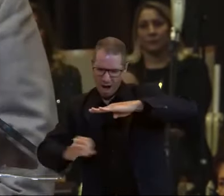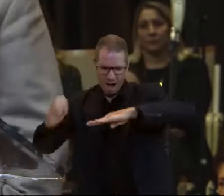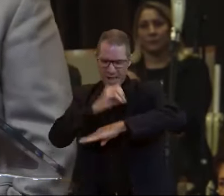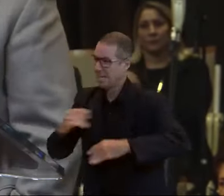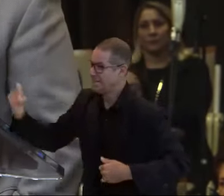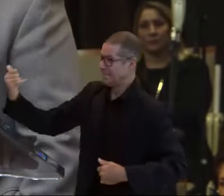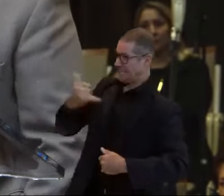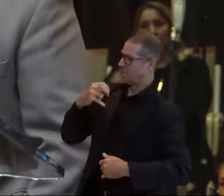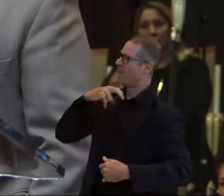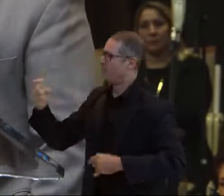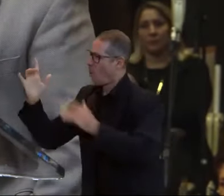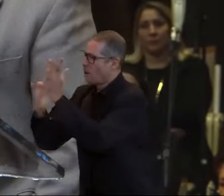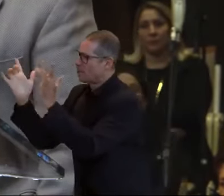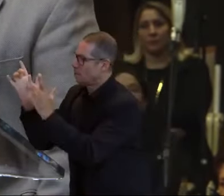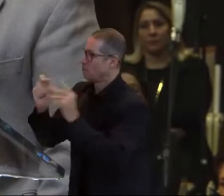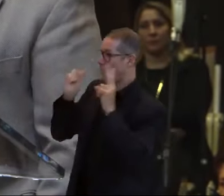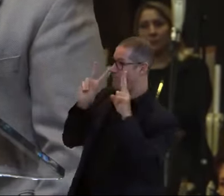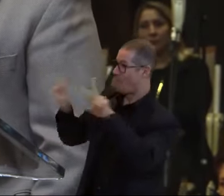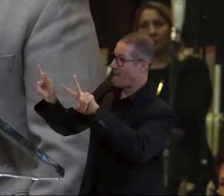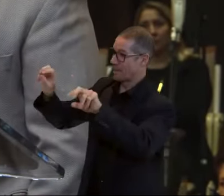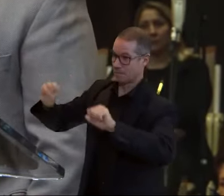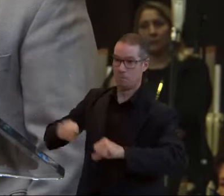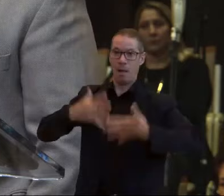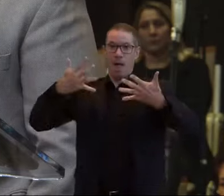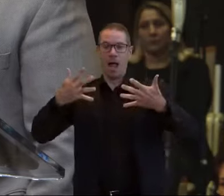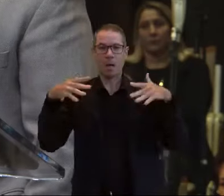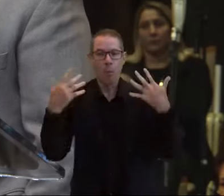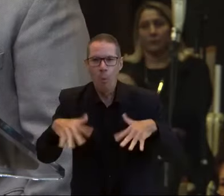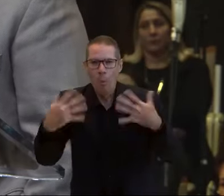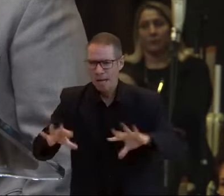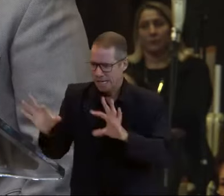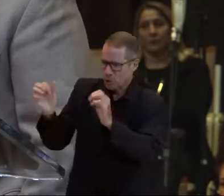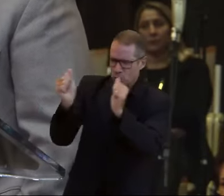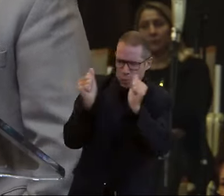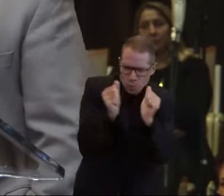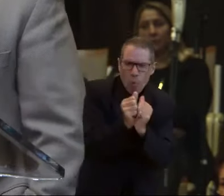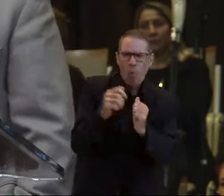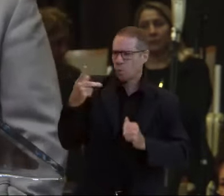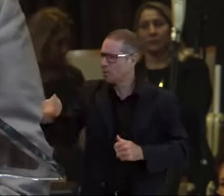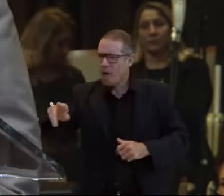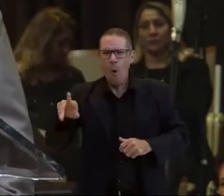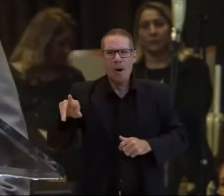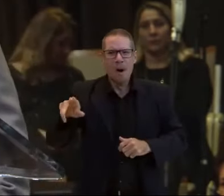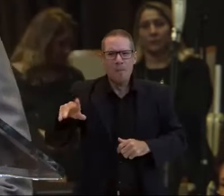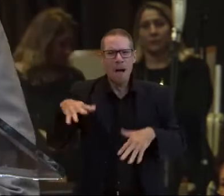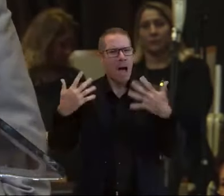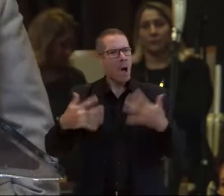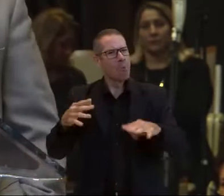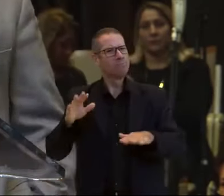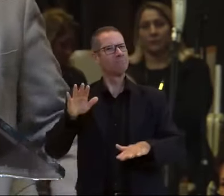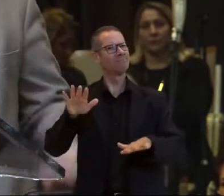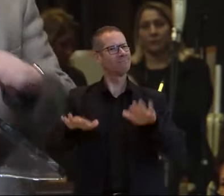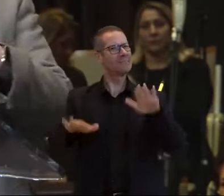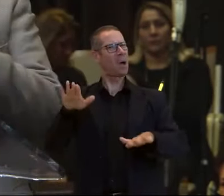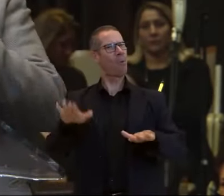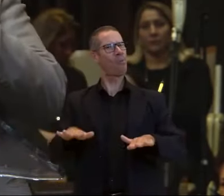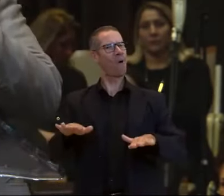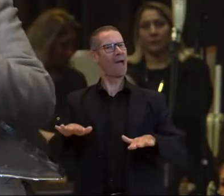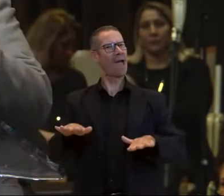voz, poder ver os seus milagres, poder, junto com os seus irmãos, talvez